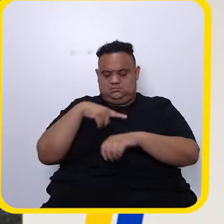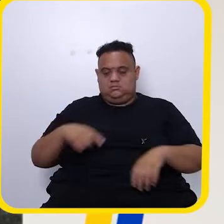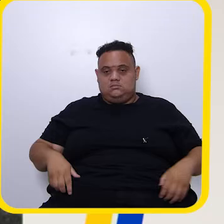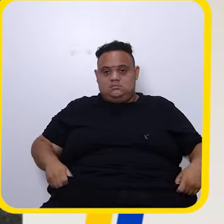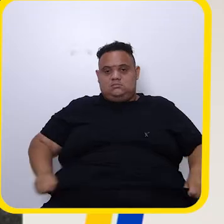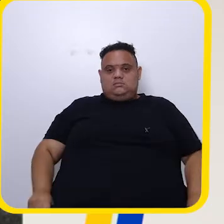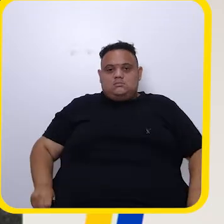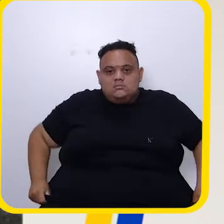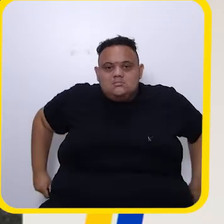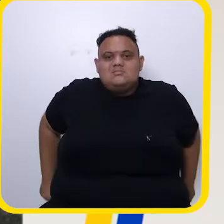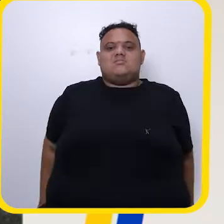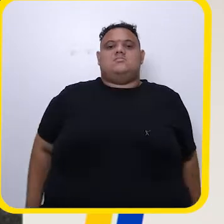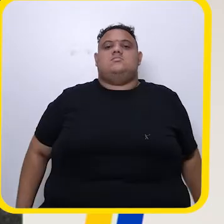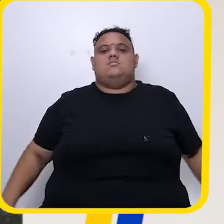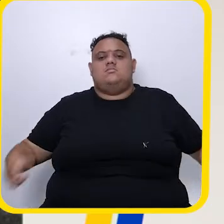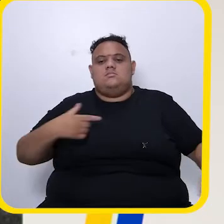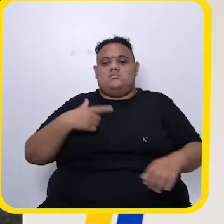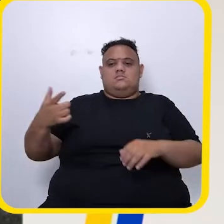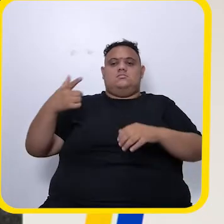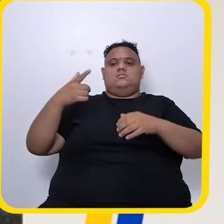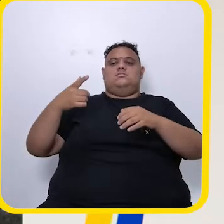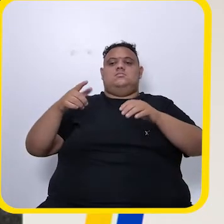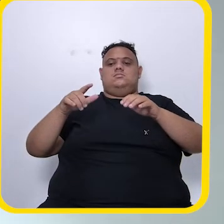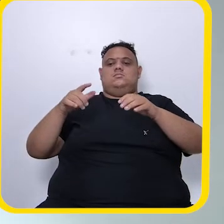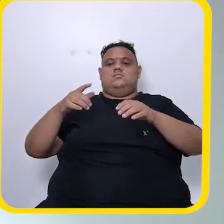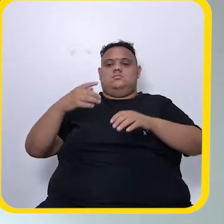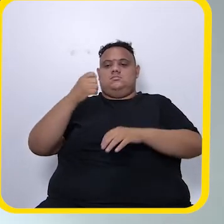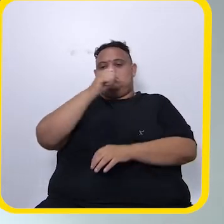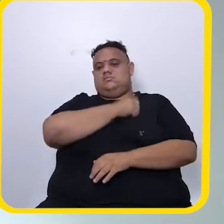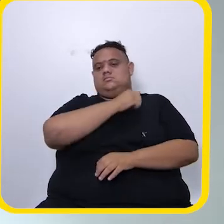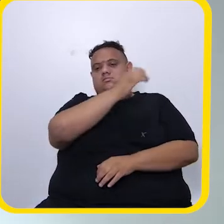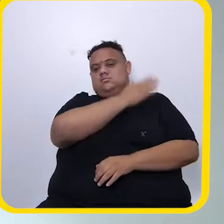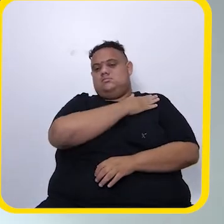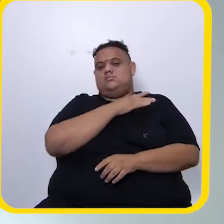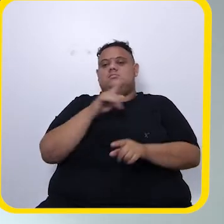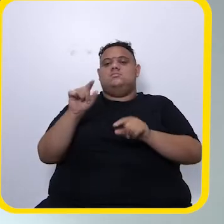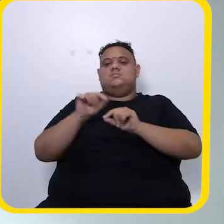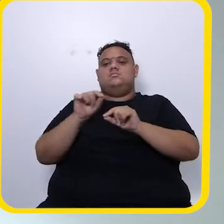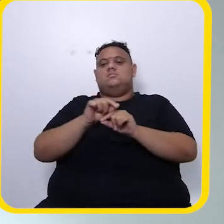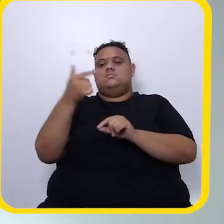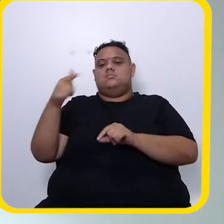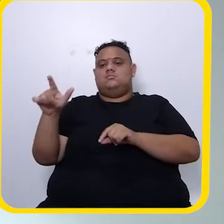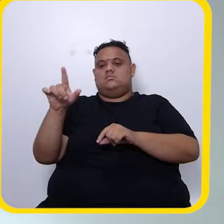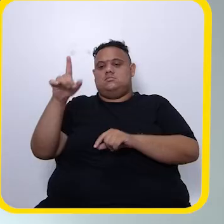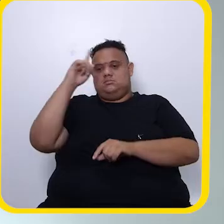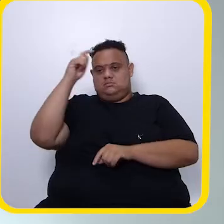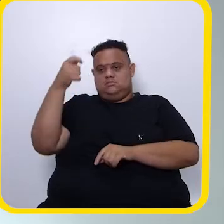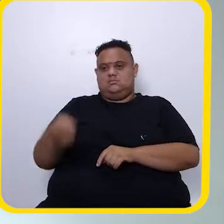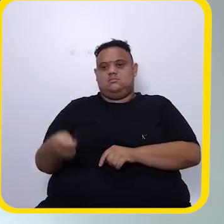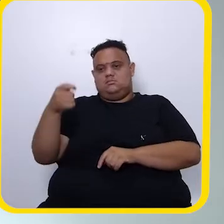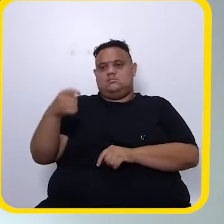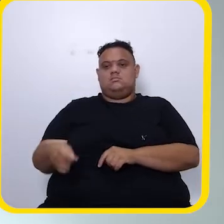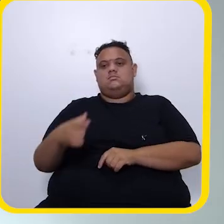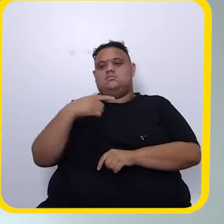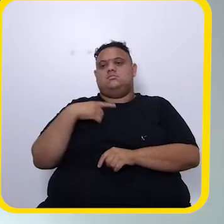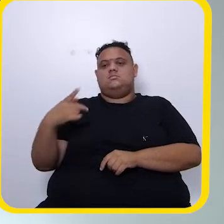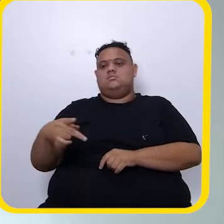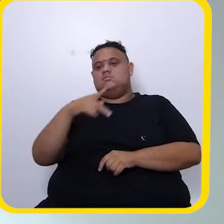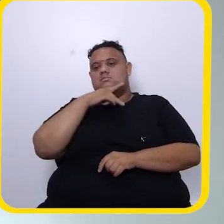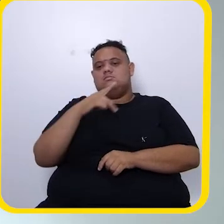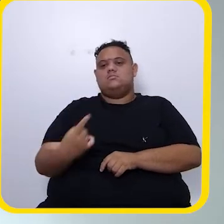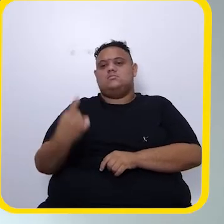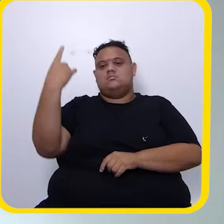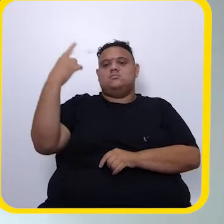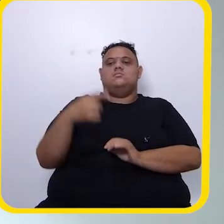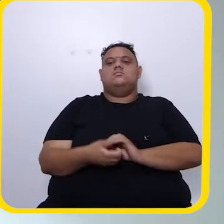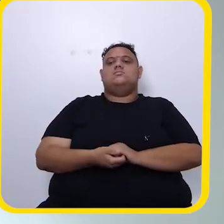a ditadura, né, e ironicamente, né, como alguns dizem, implantaram uma outra ditadura, uma ditadura de um partido